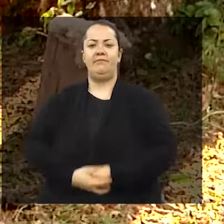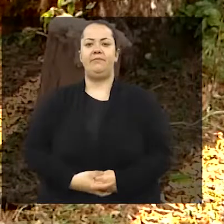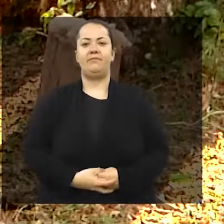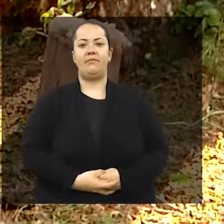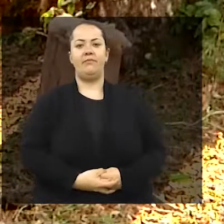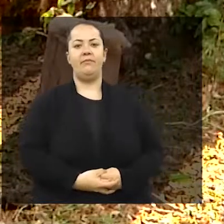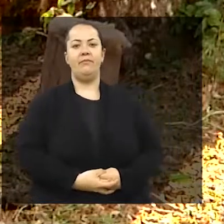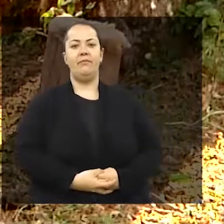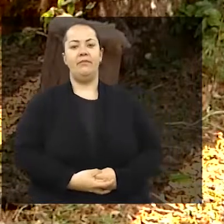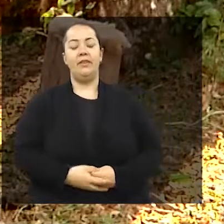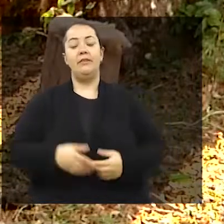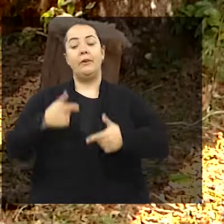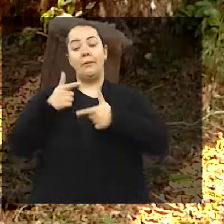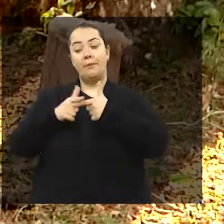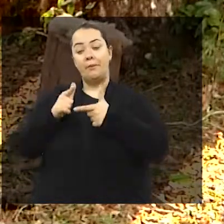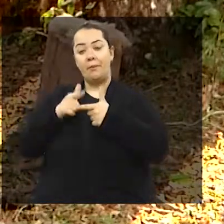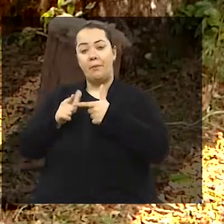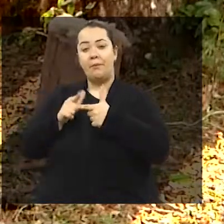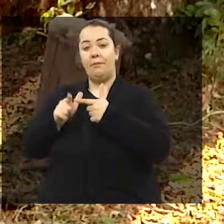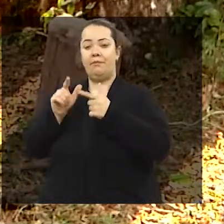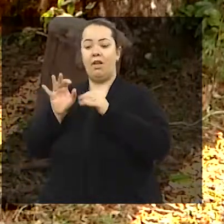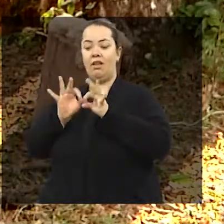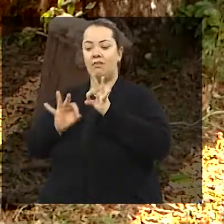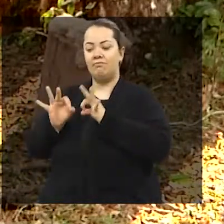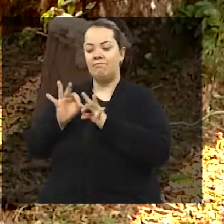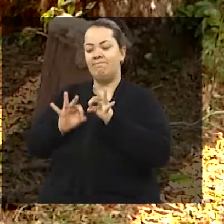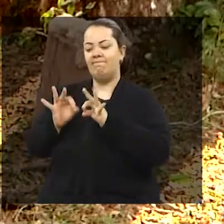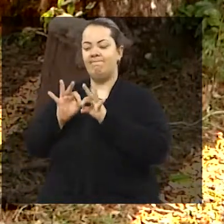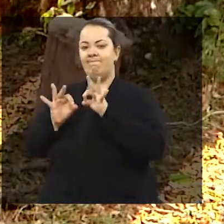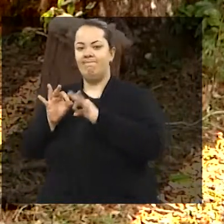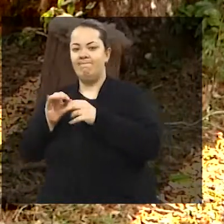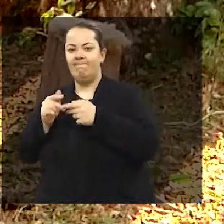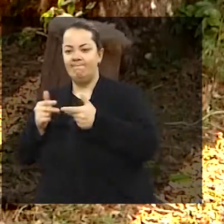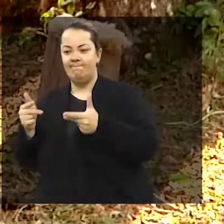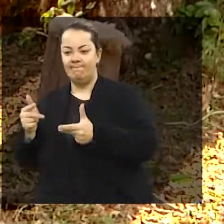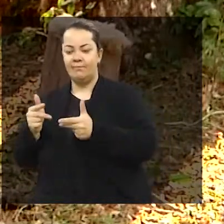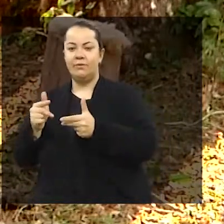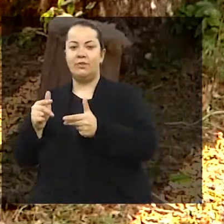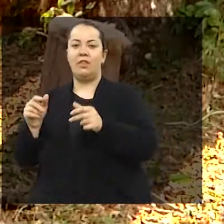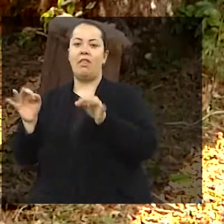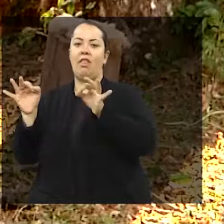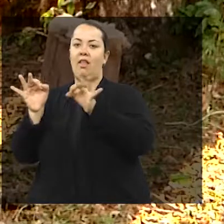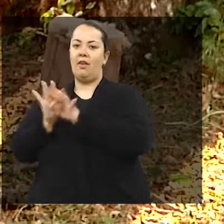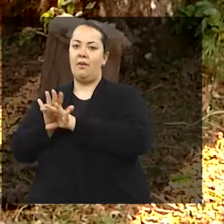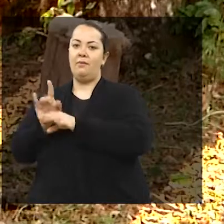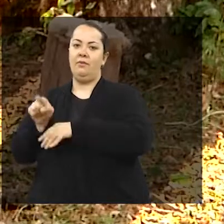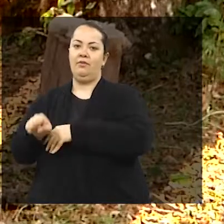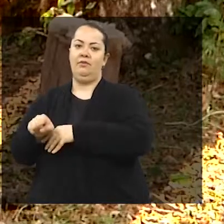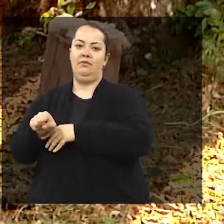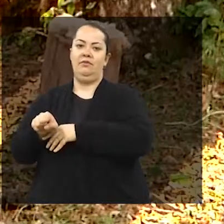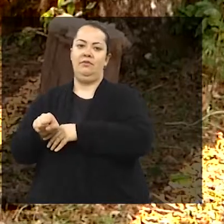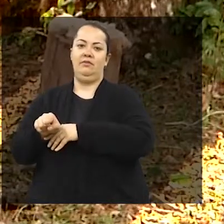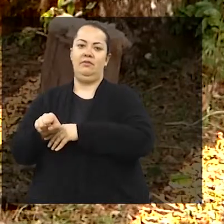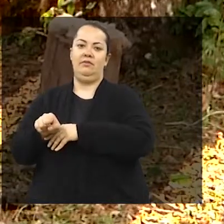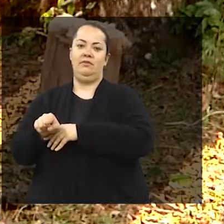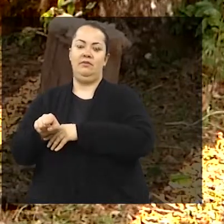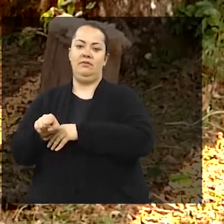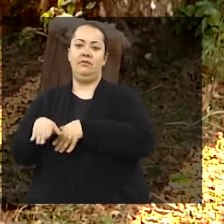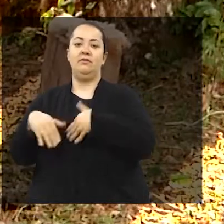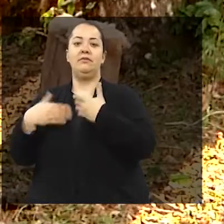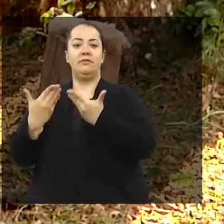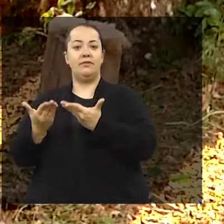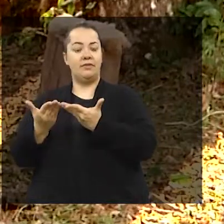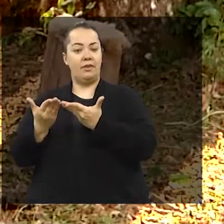ali, a movimentação lá pelas tantas tivemos que houve um encerramento dos acampamentos ali aí os acampamentos